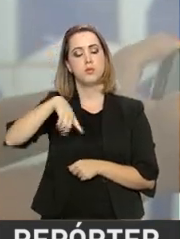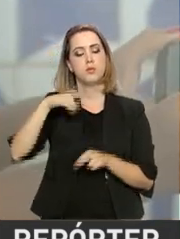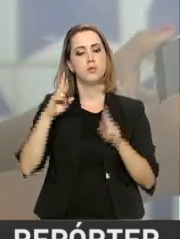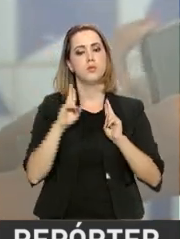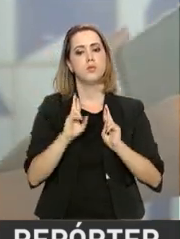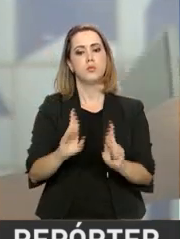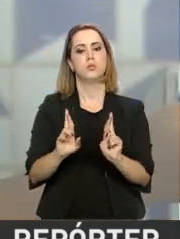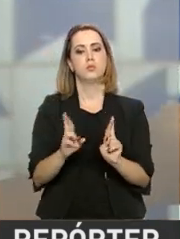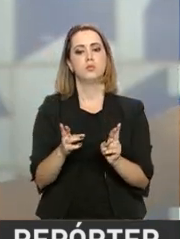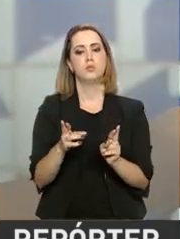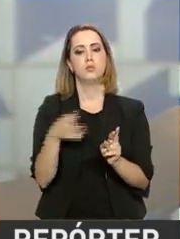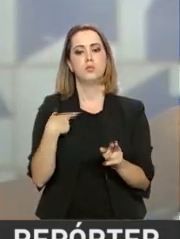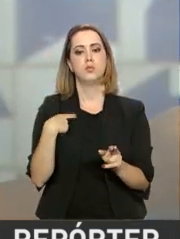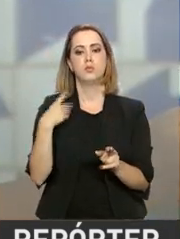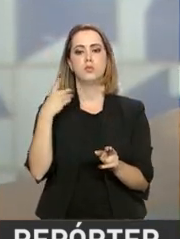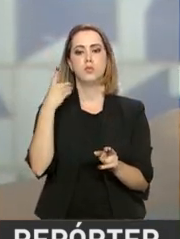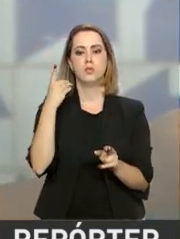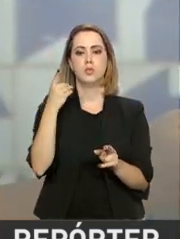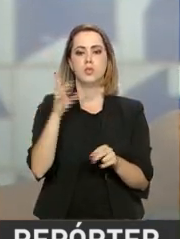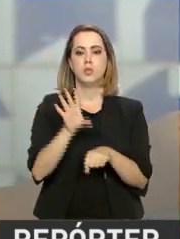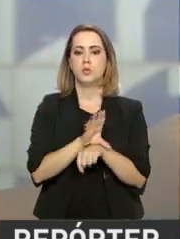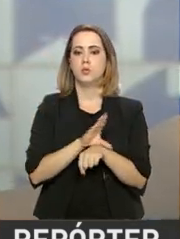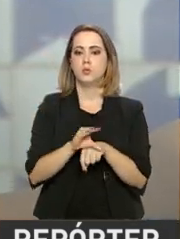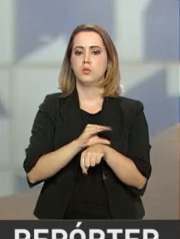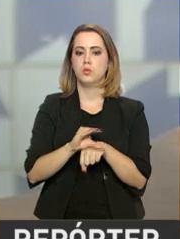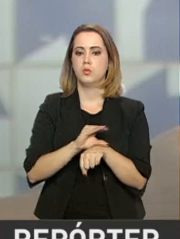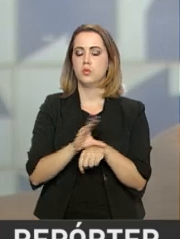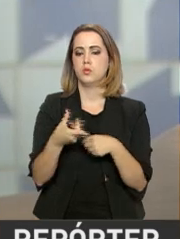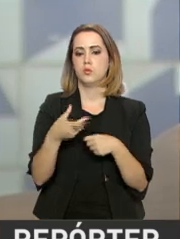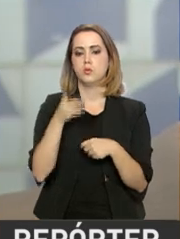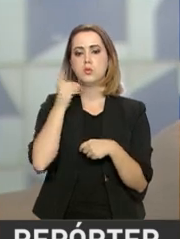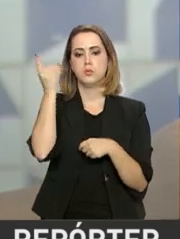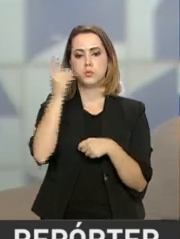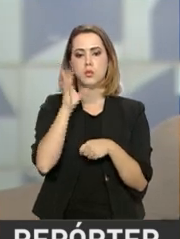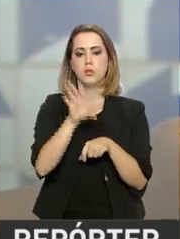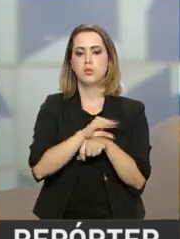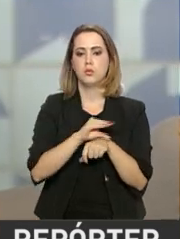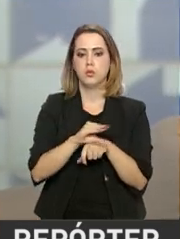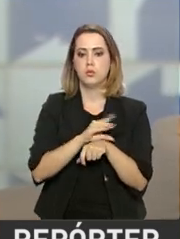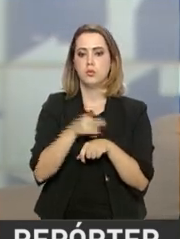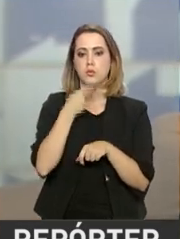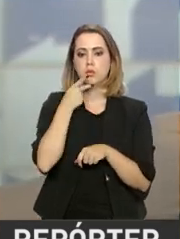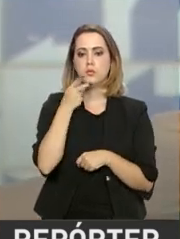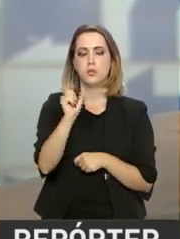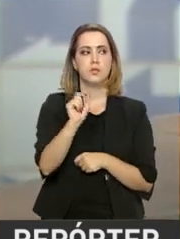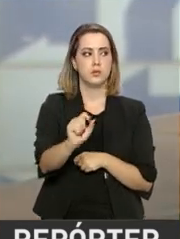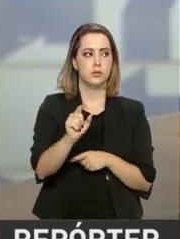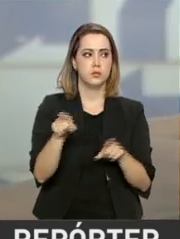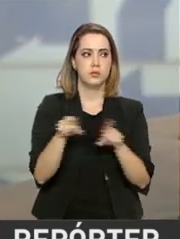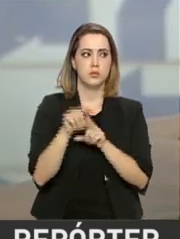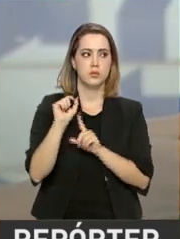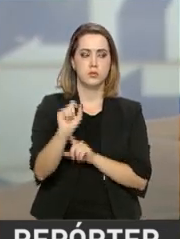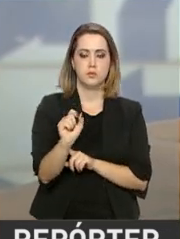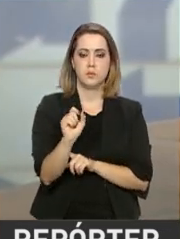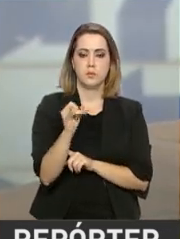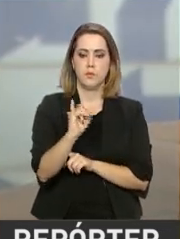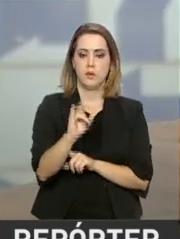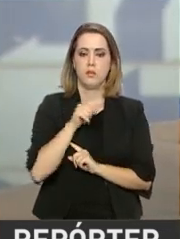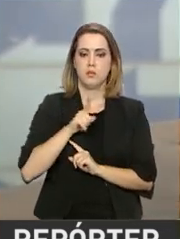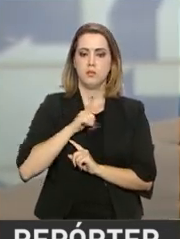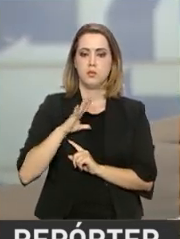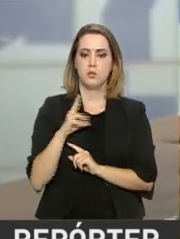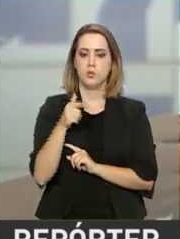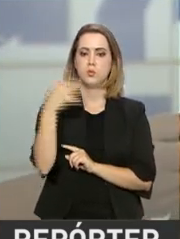um parlamentar parlamentarista é constitucionalista ele disse assim olha Se der